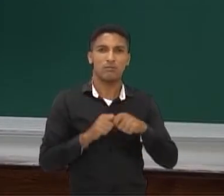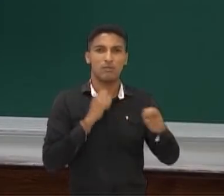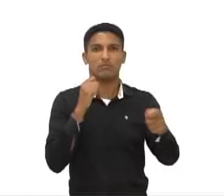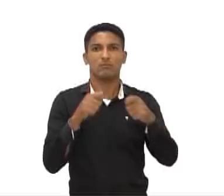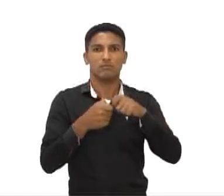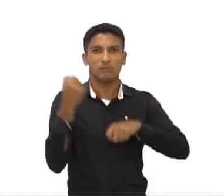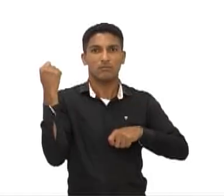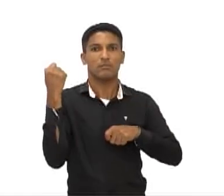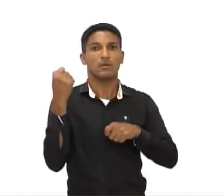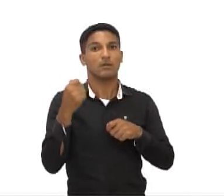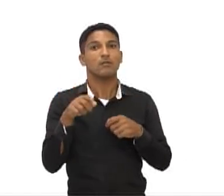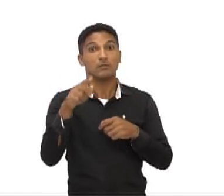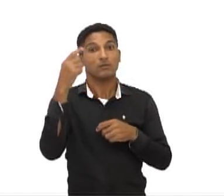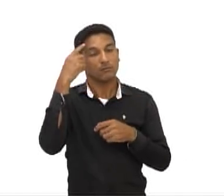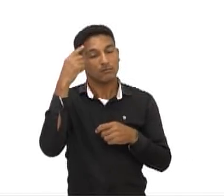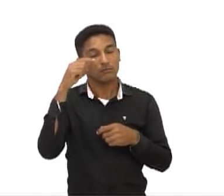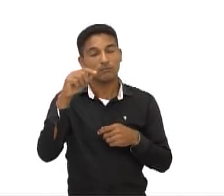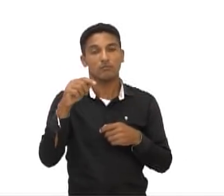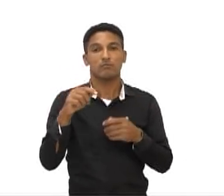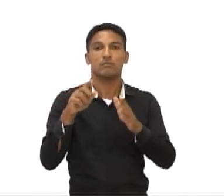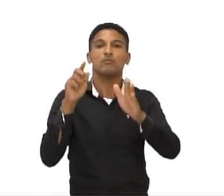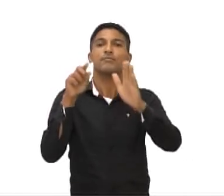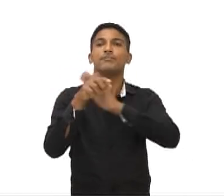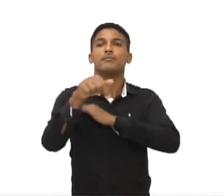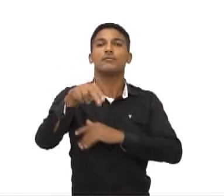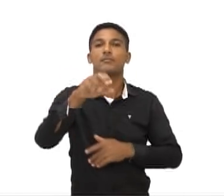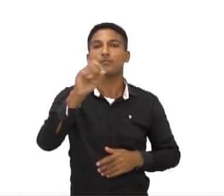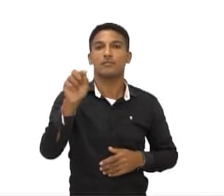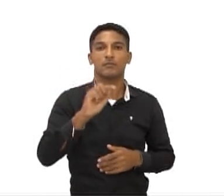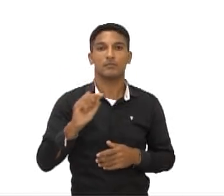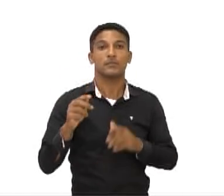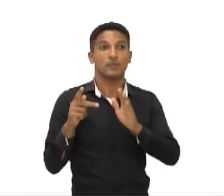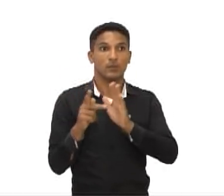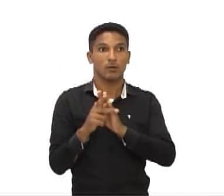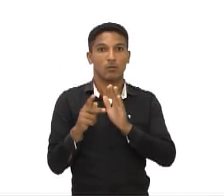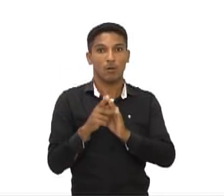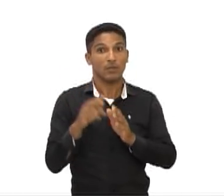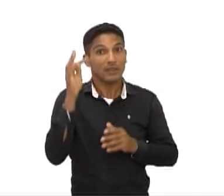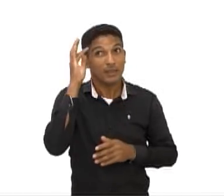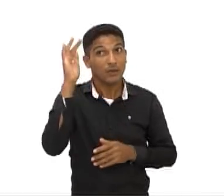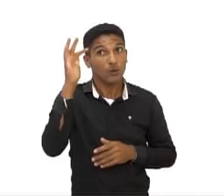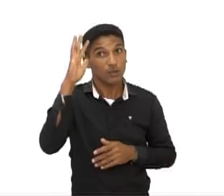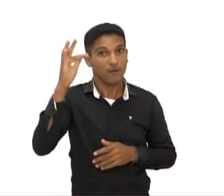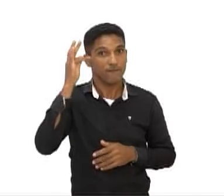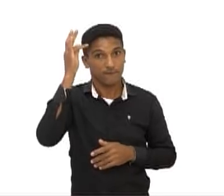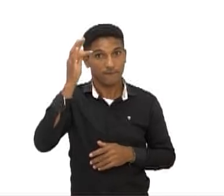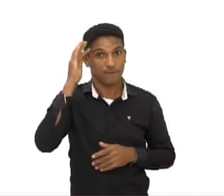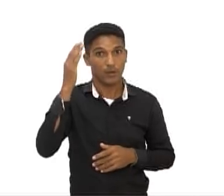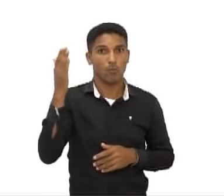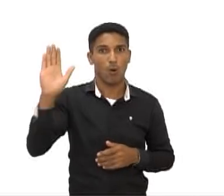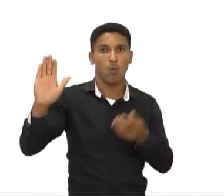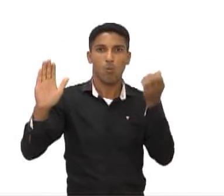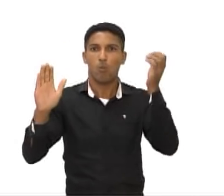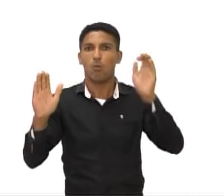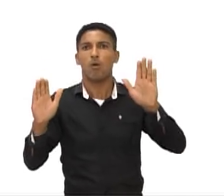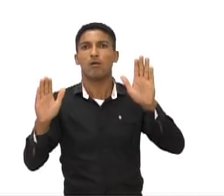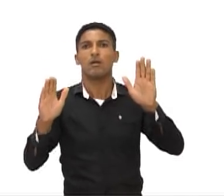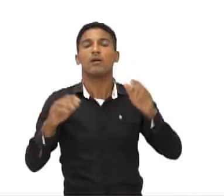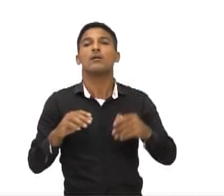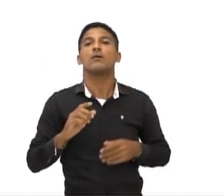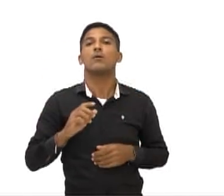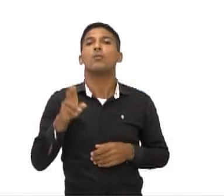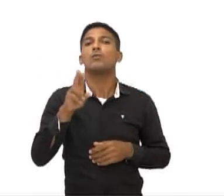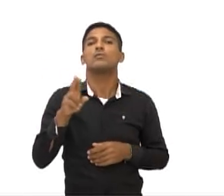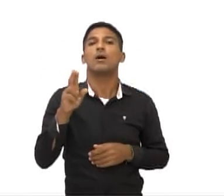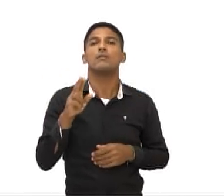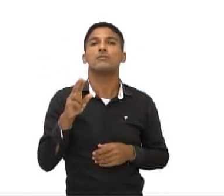conhecimento. Esse quiz ele fala assim, as teorias filosóficas eram baseadas a partir de